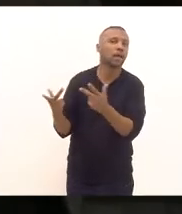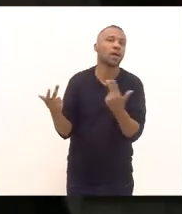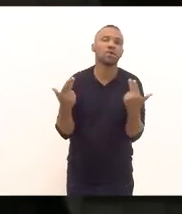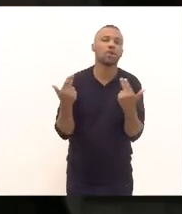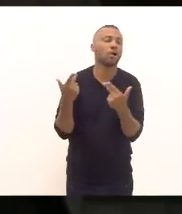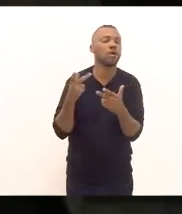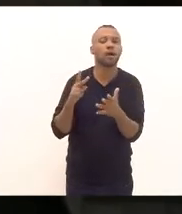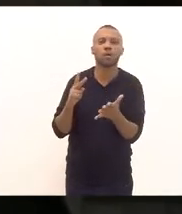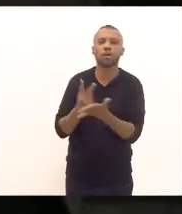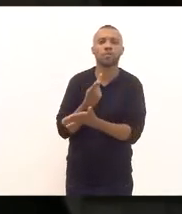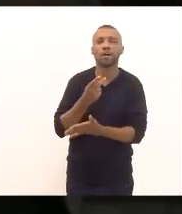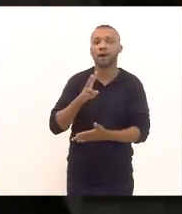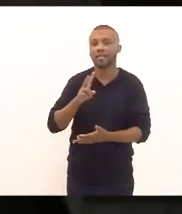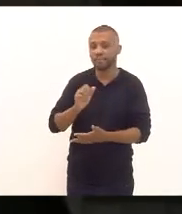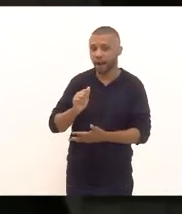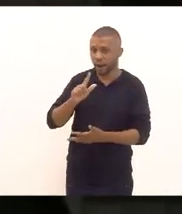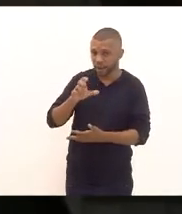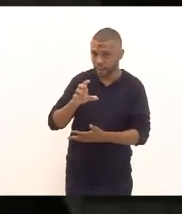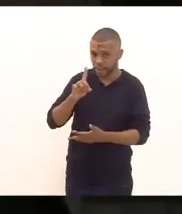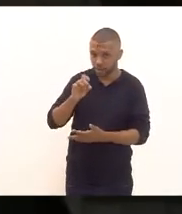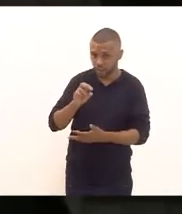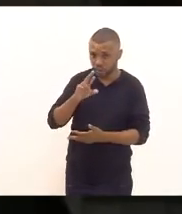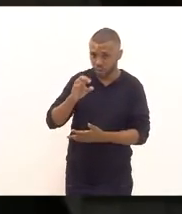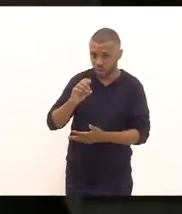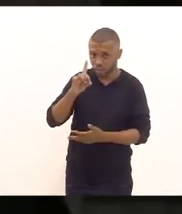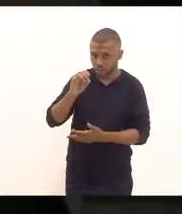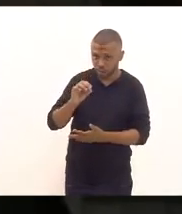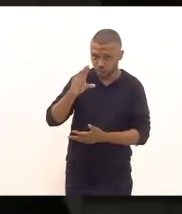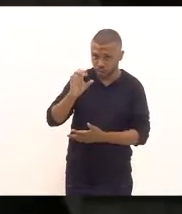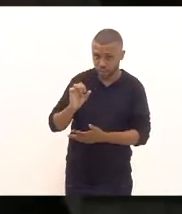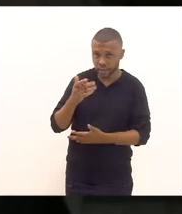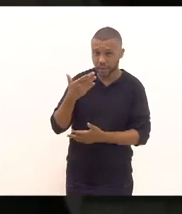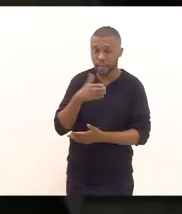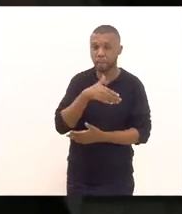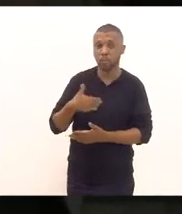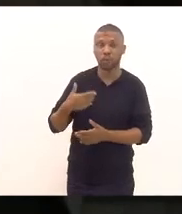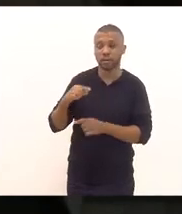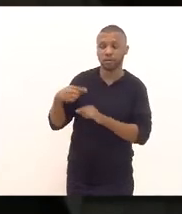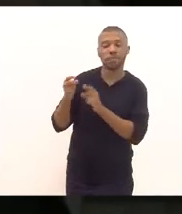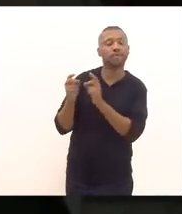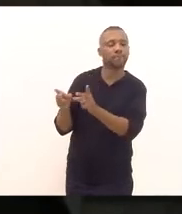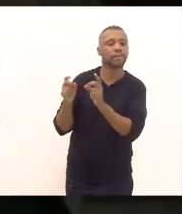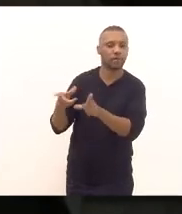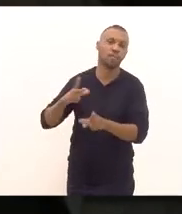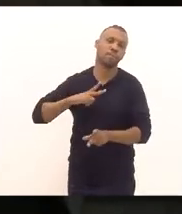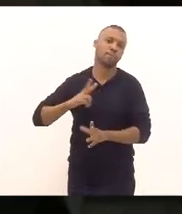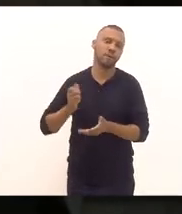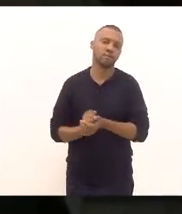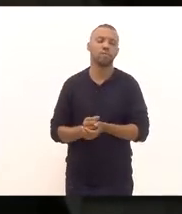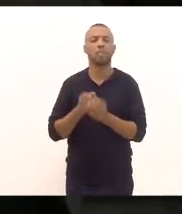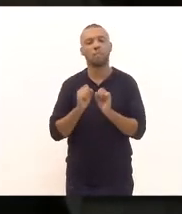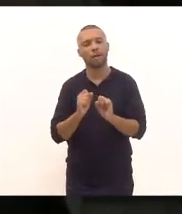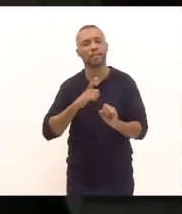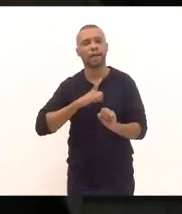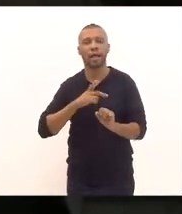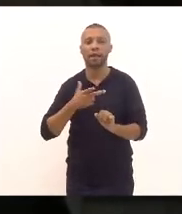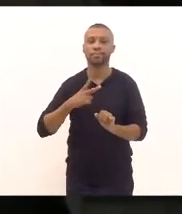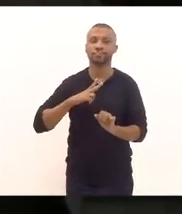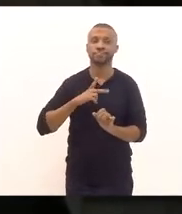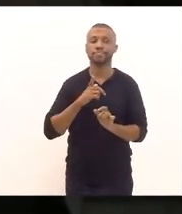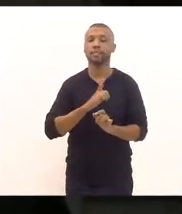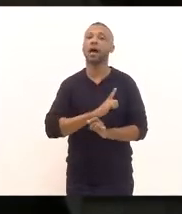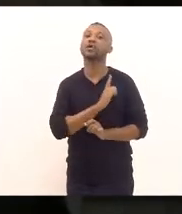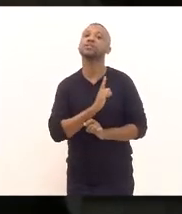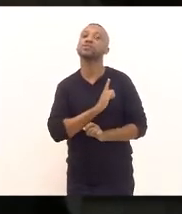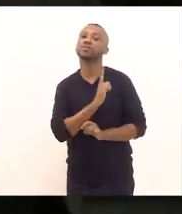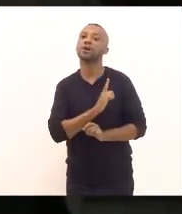por exemplo no passado a Vale do Rio Doce era uma empresa pública empresa privada Você pode fazer a privatização por meio da privatização da gestão